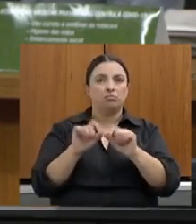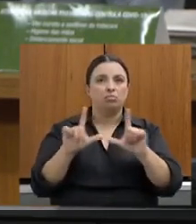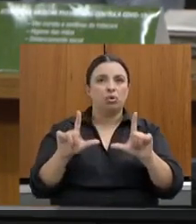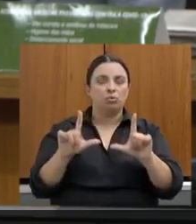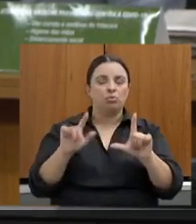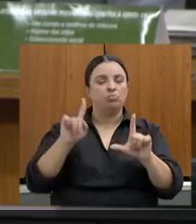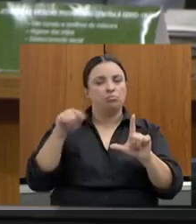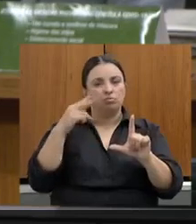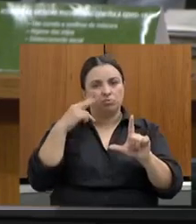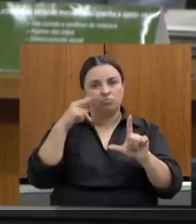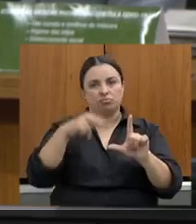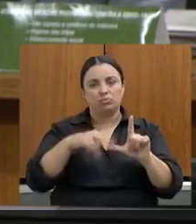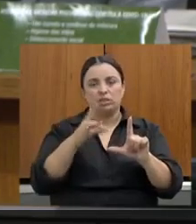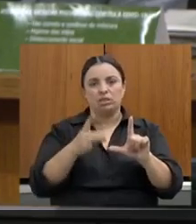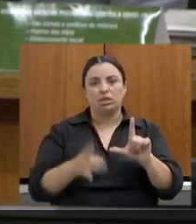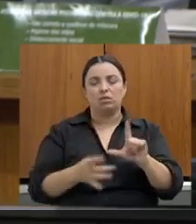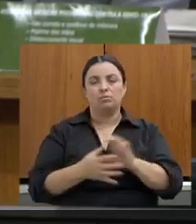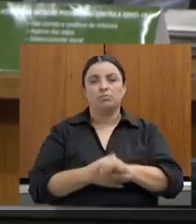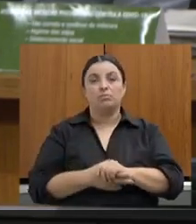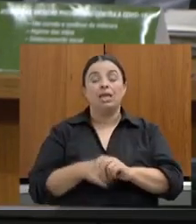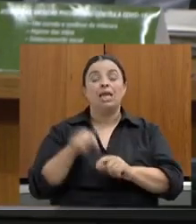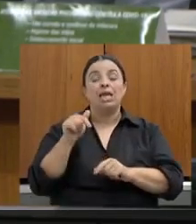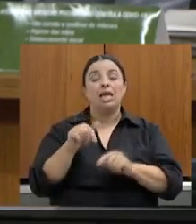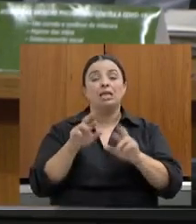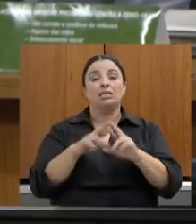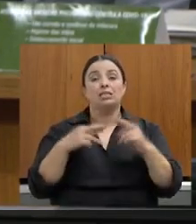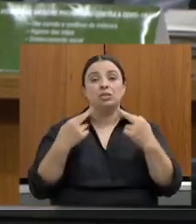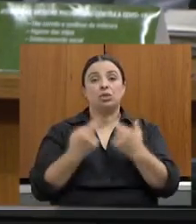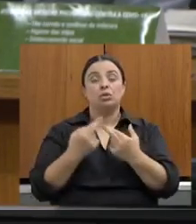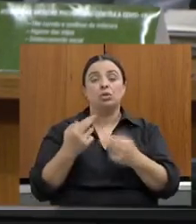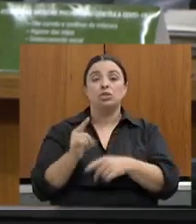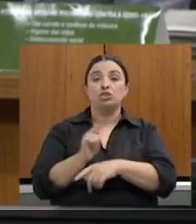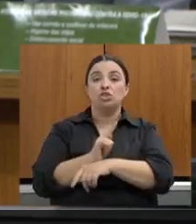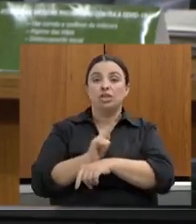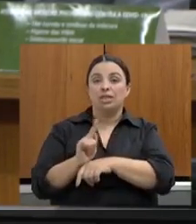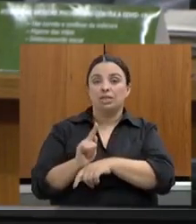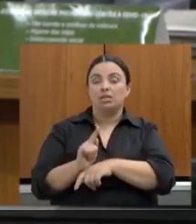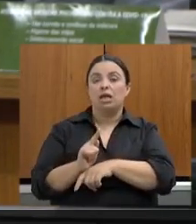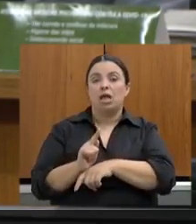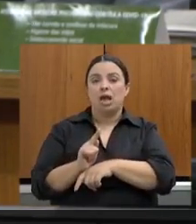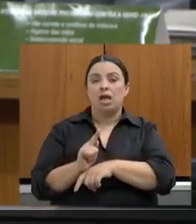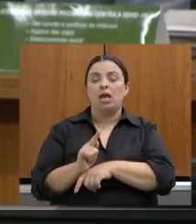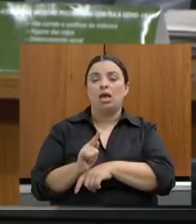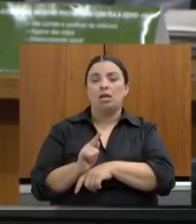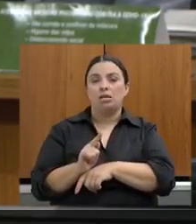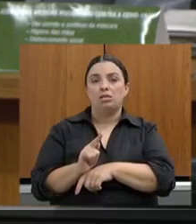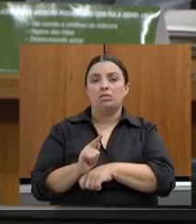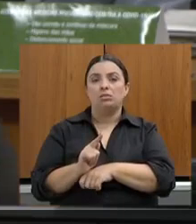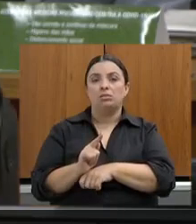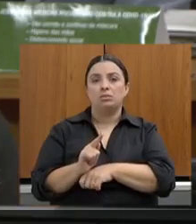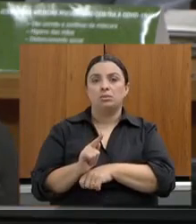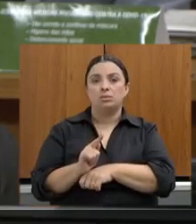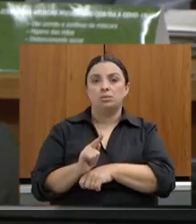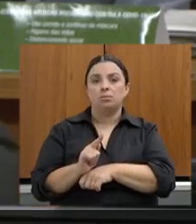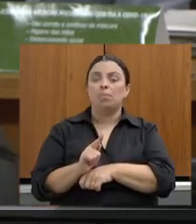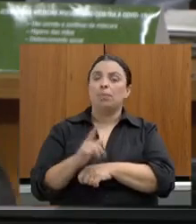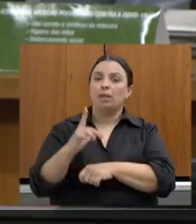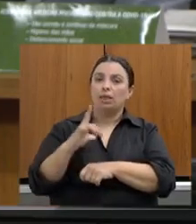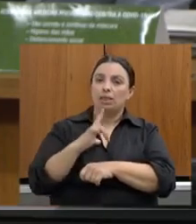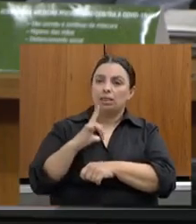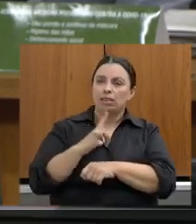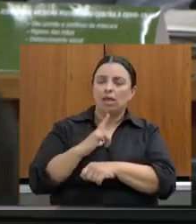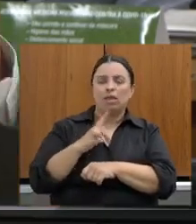reuniões e gerenciais tem sido digamos assim além dessas reuniões do